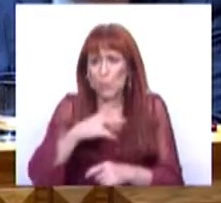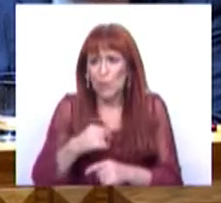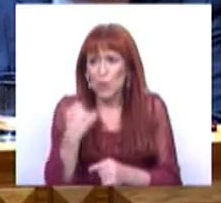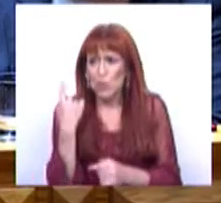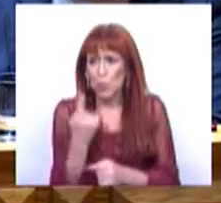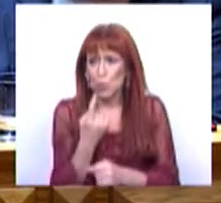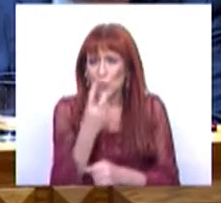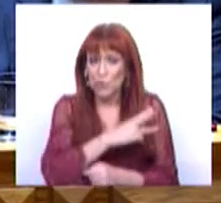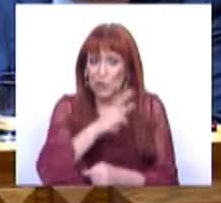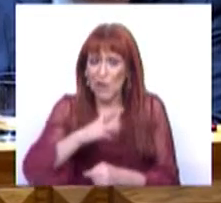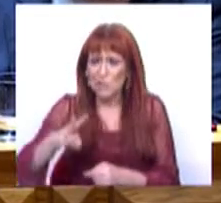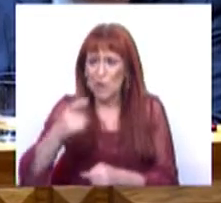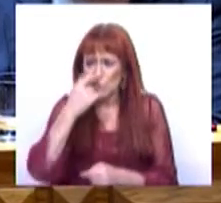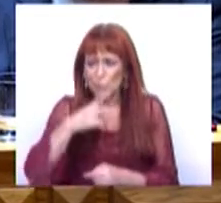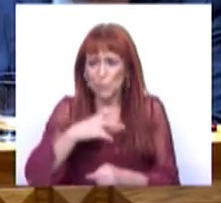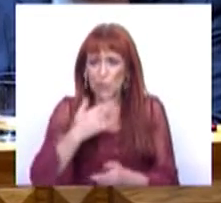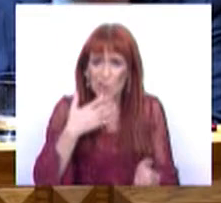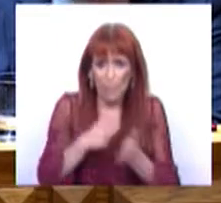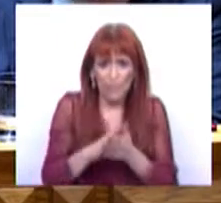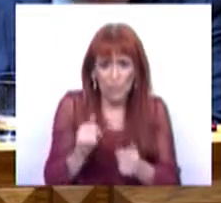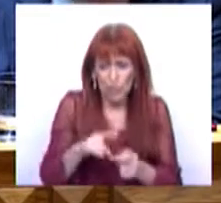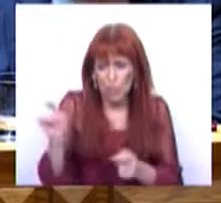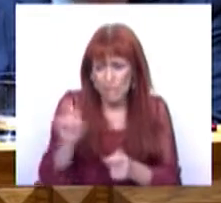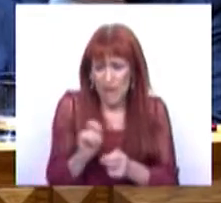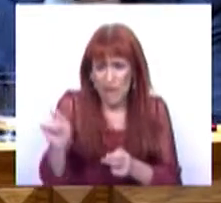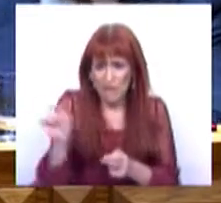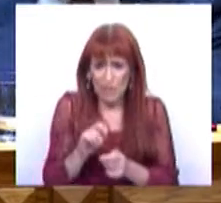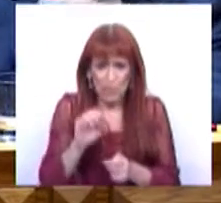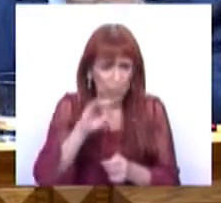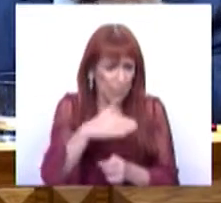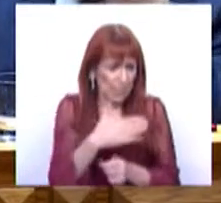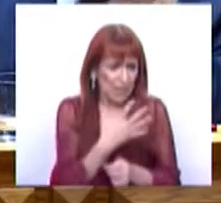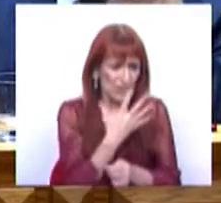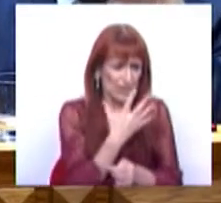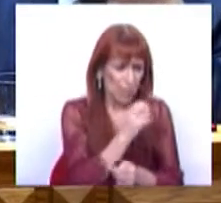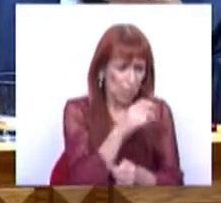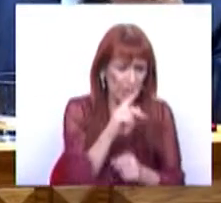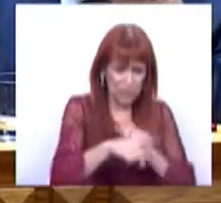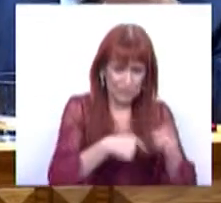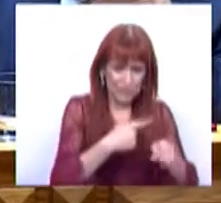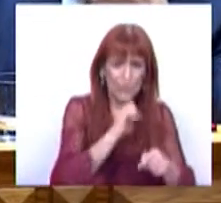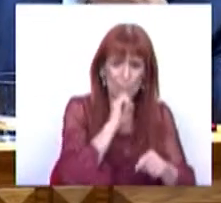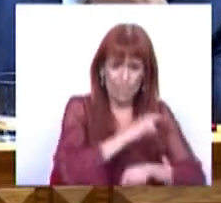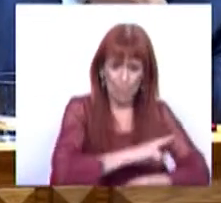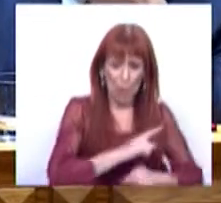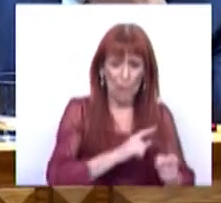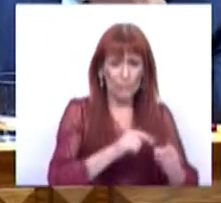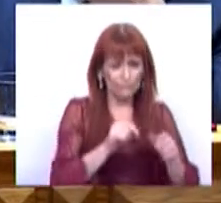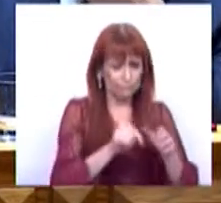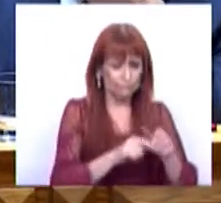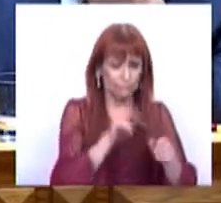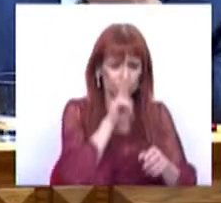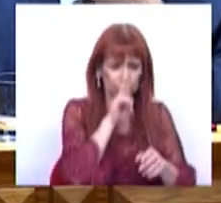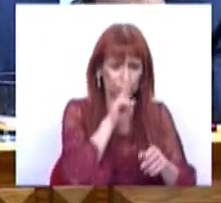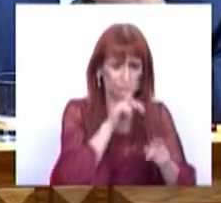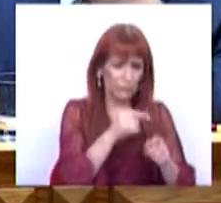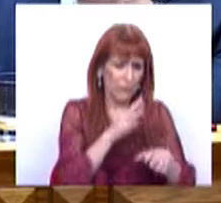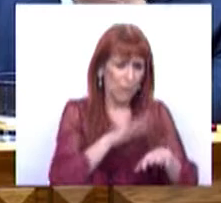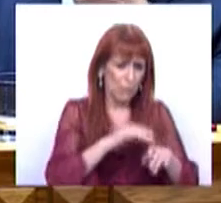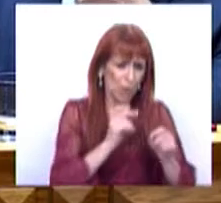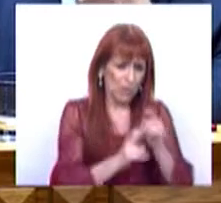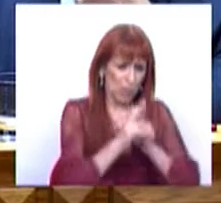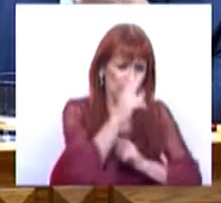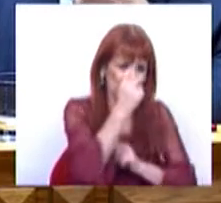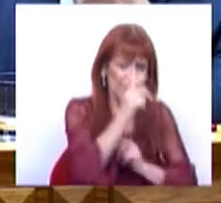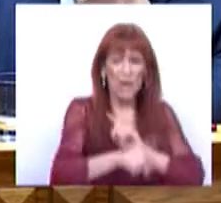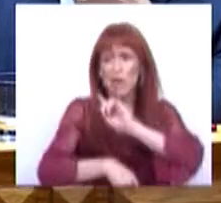dos 3 milhões de portugueses beneficiaram, todos os meses, primeiro de 5 euros, para poderem fazer face ao aumento do